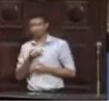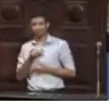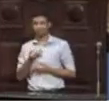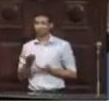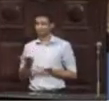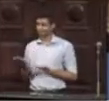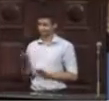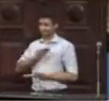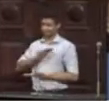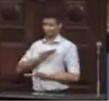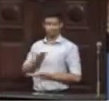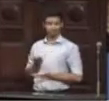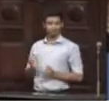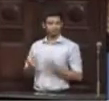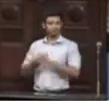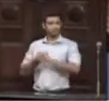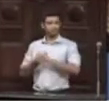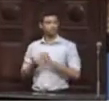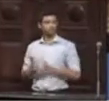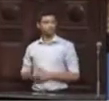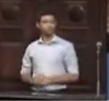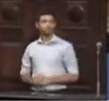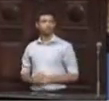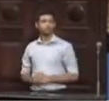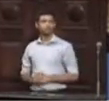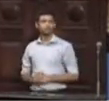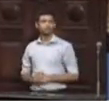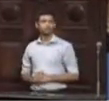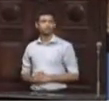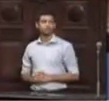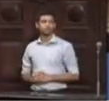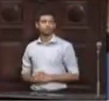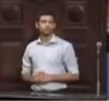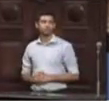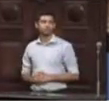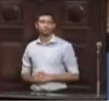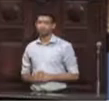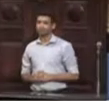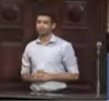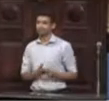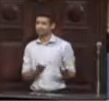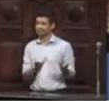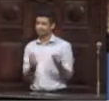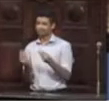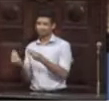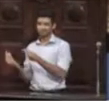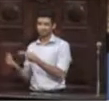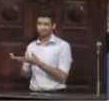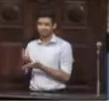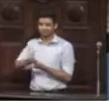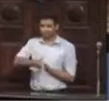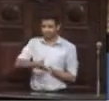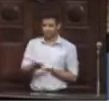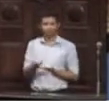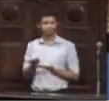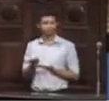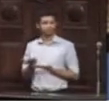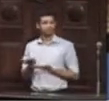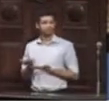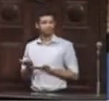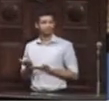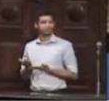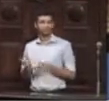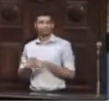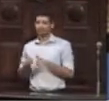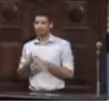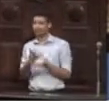ocupam as dependências da galeria, aqueles que nos assistem pela TV Alerj e aqueles que nos